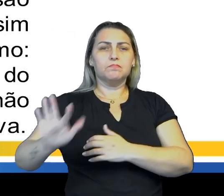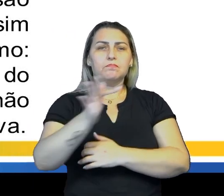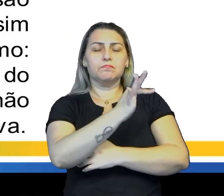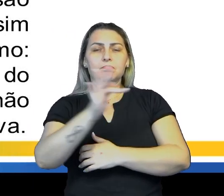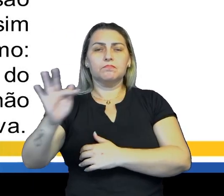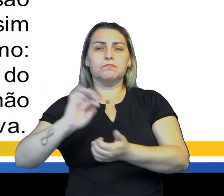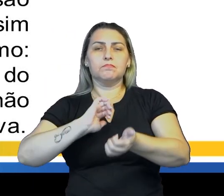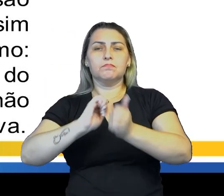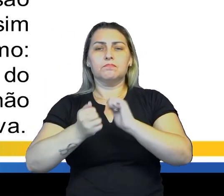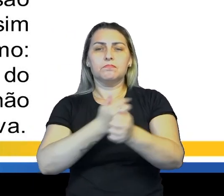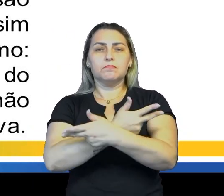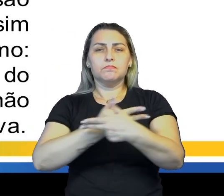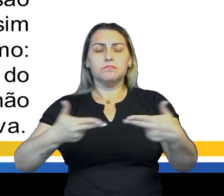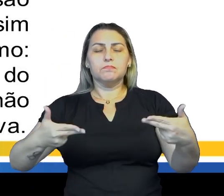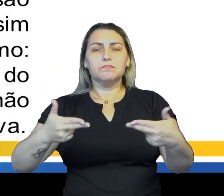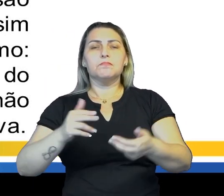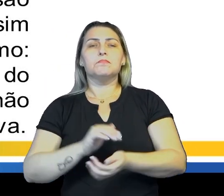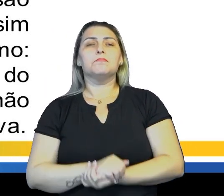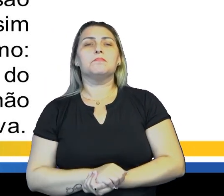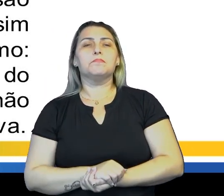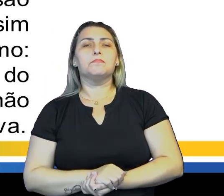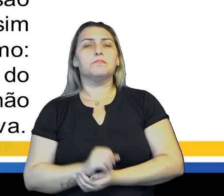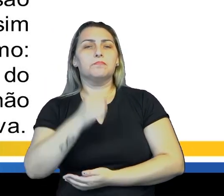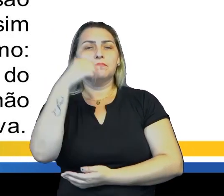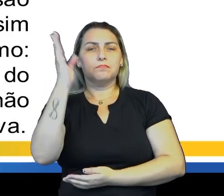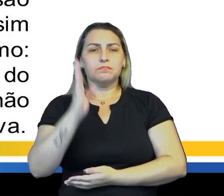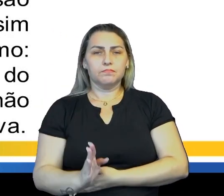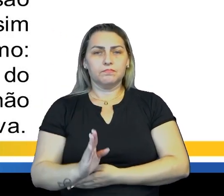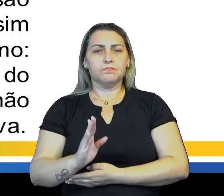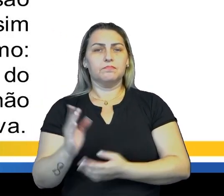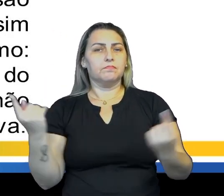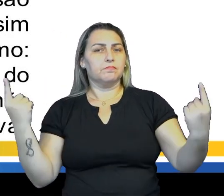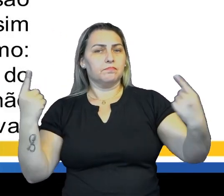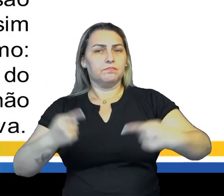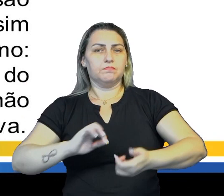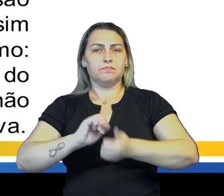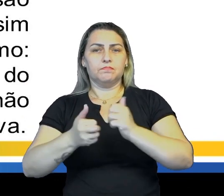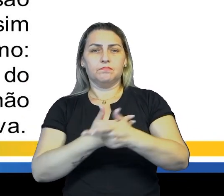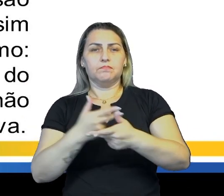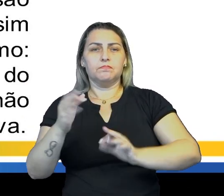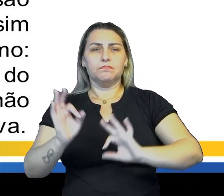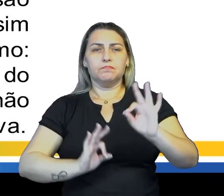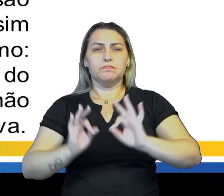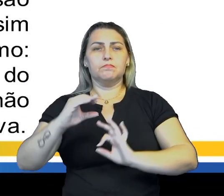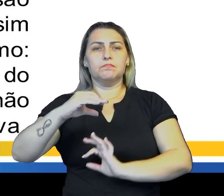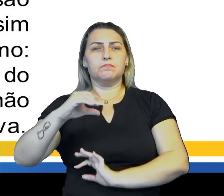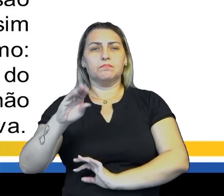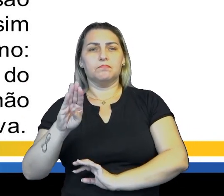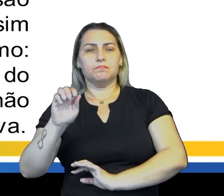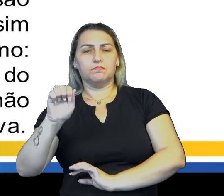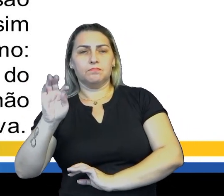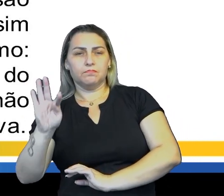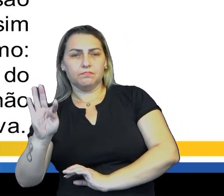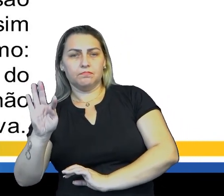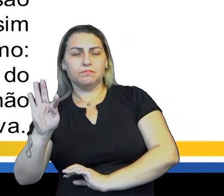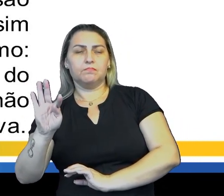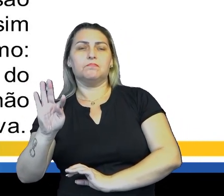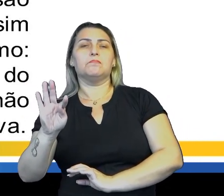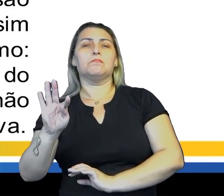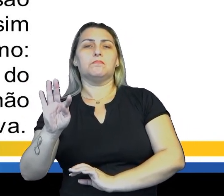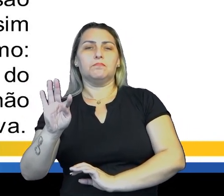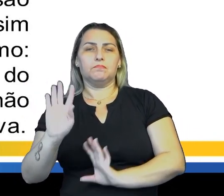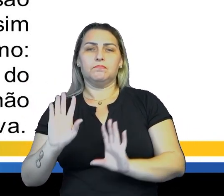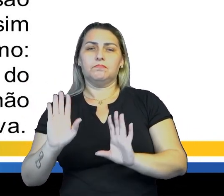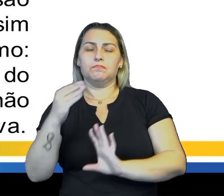Associação internacional da Federação do atletismo no Brasil as competições do atletismo são organizadas pela sebat